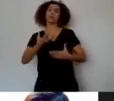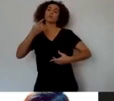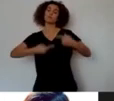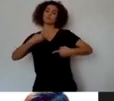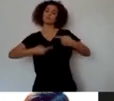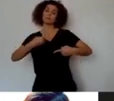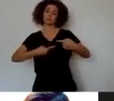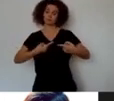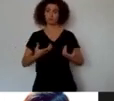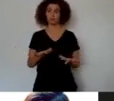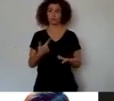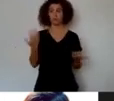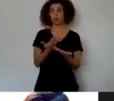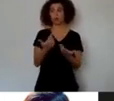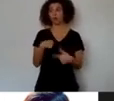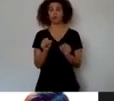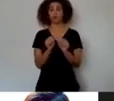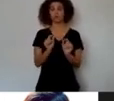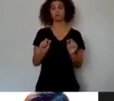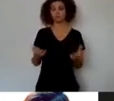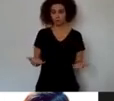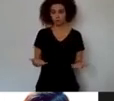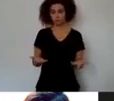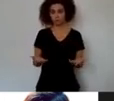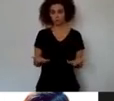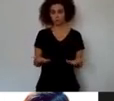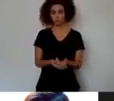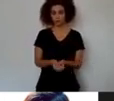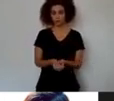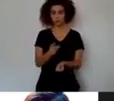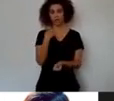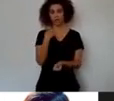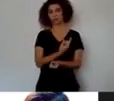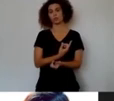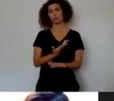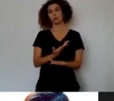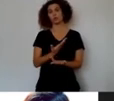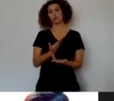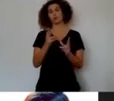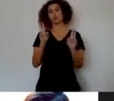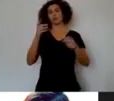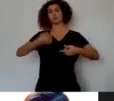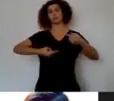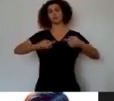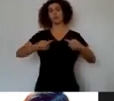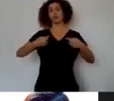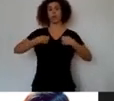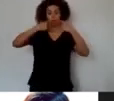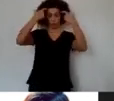como? Agora, o que eu vou fazer? Diante de tudo isso que a gente discutiu, pontos muito importantes, o que eu posso fazer,